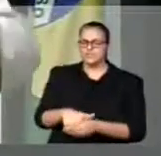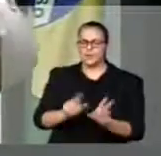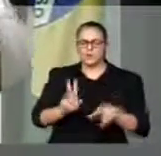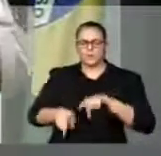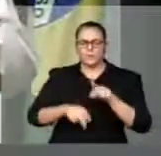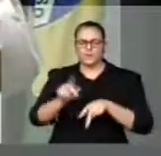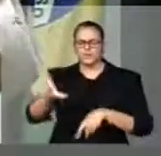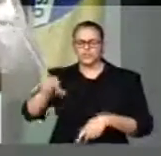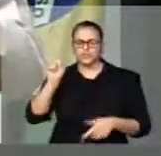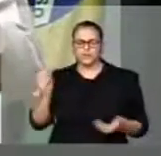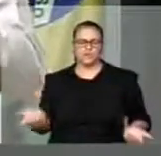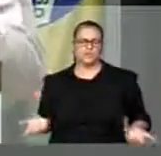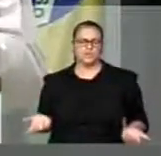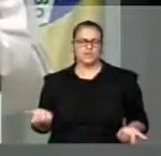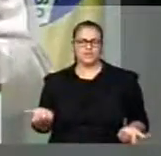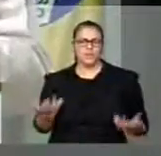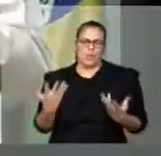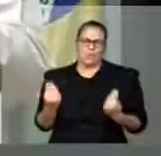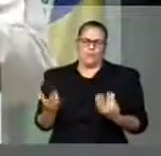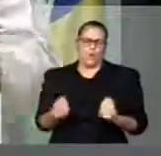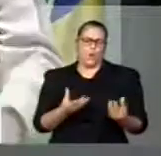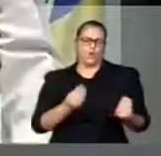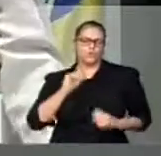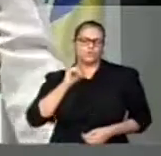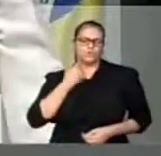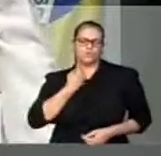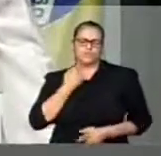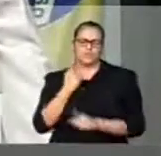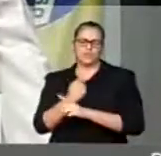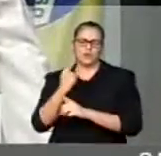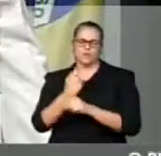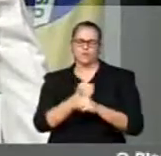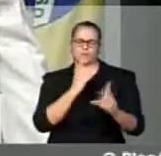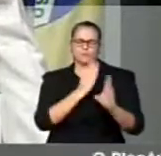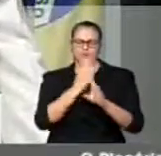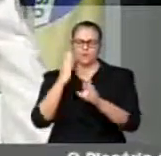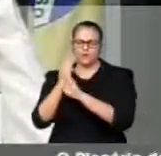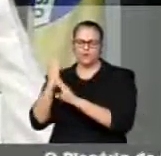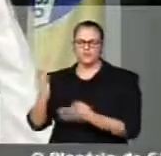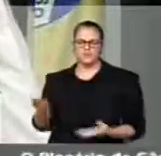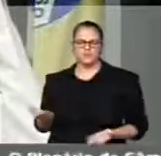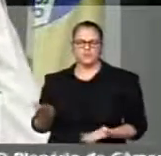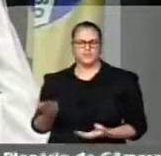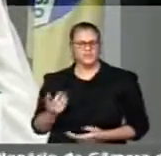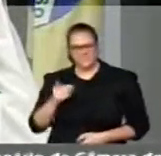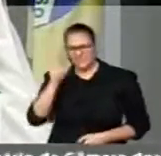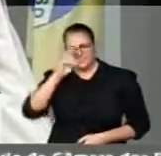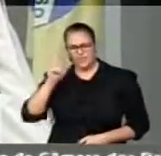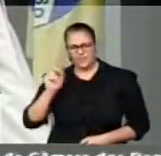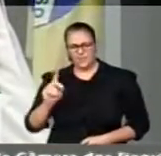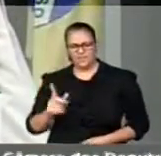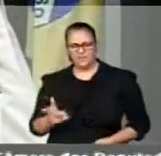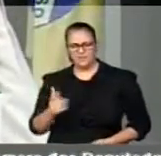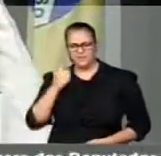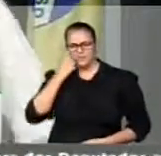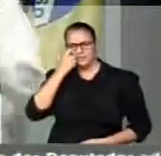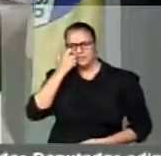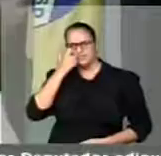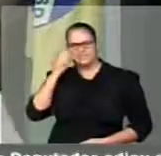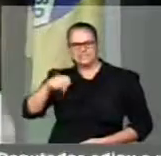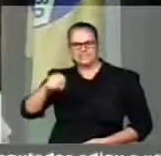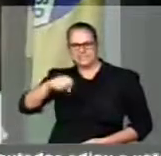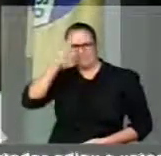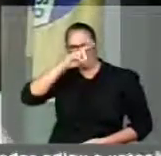O maior volume de corrupção que já se viu nesse país. Quem não se lembra? O